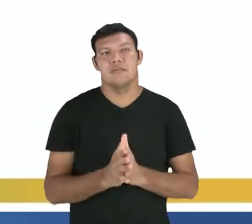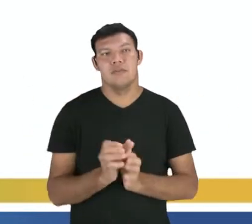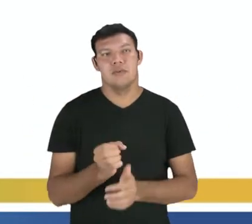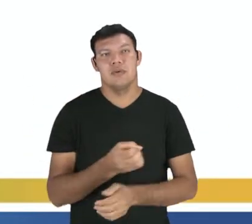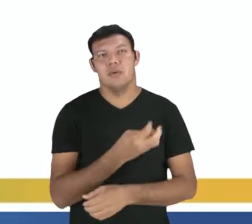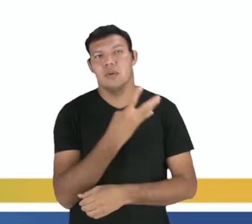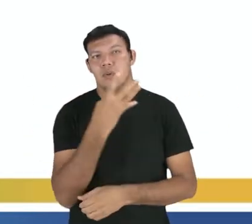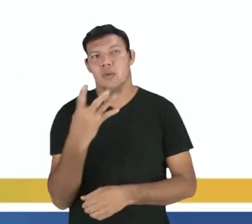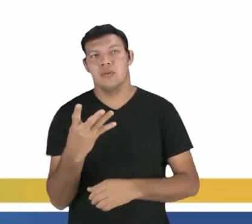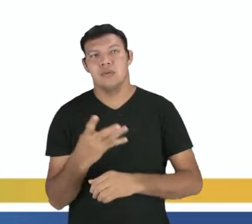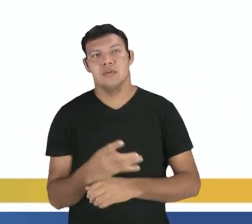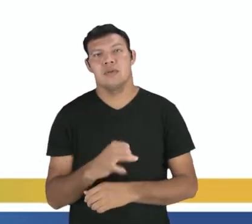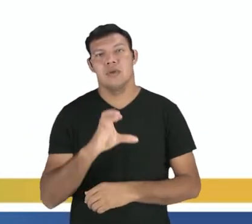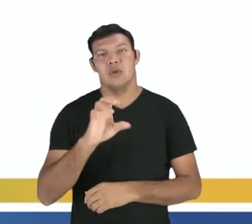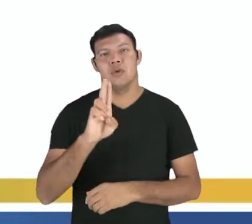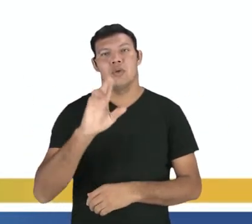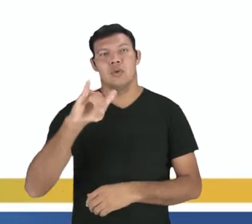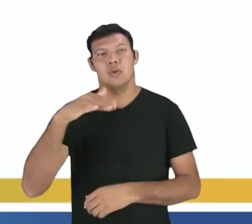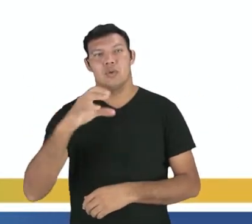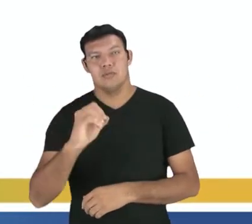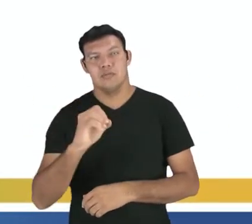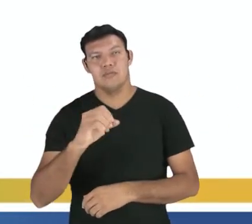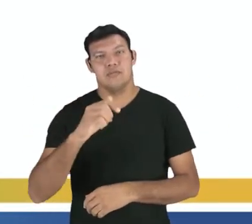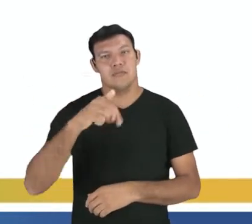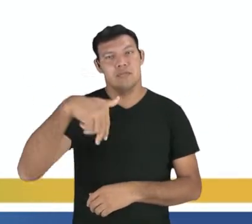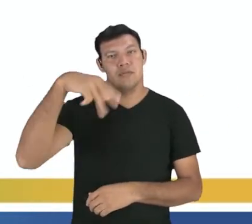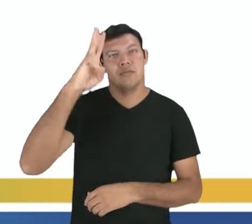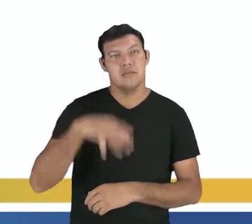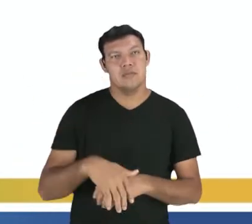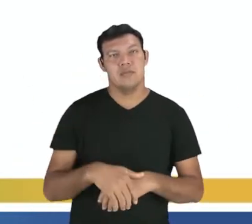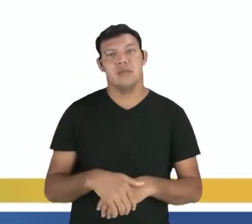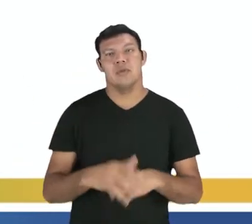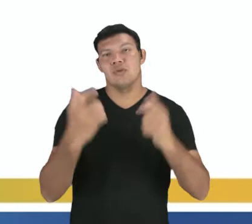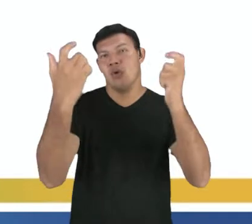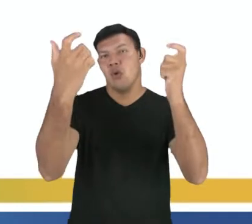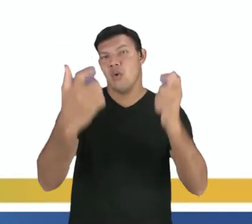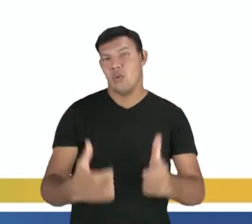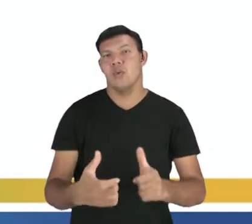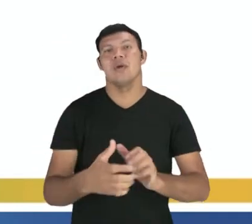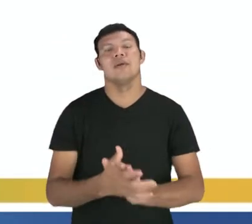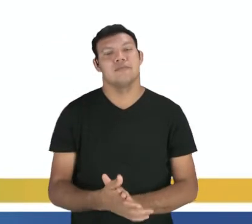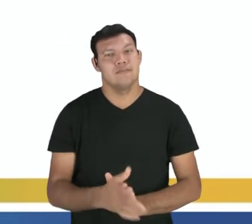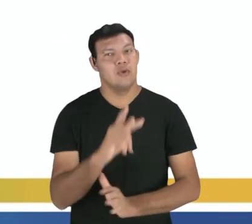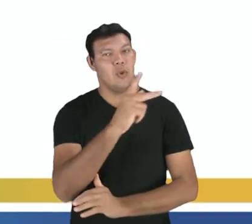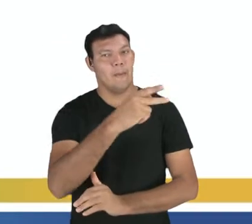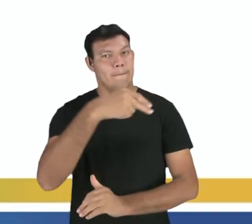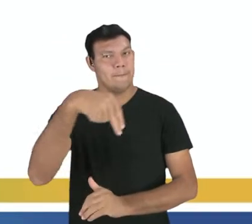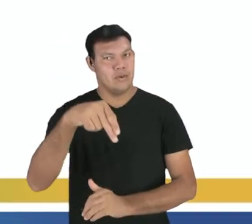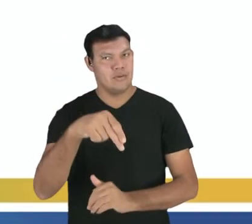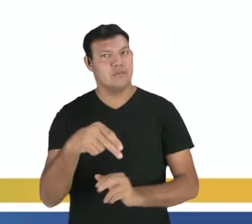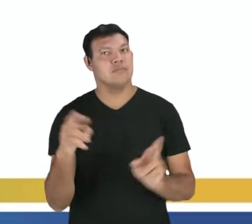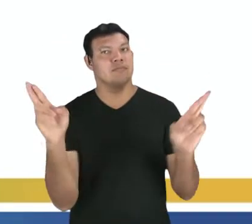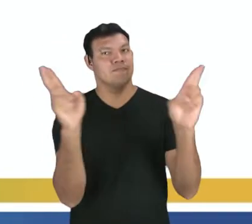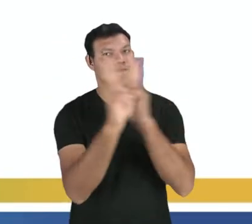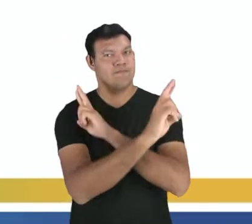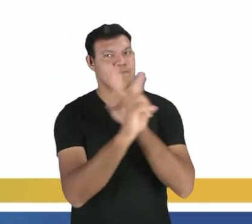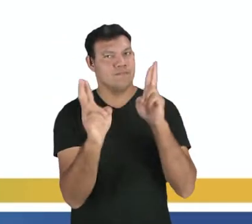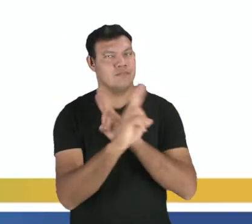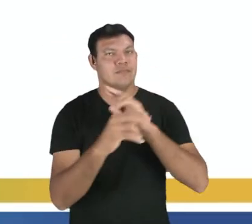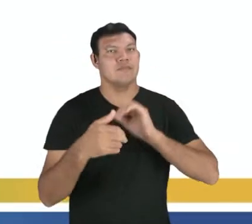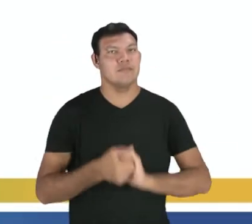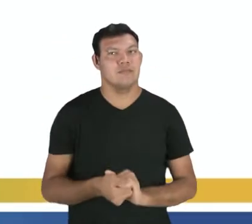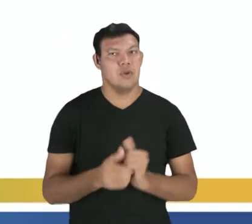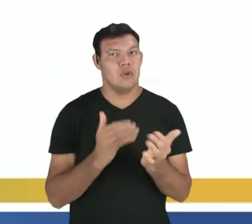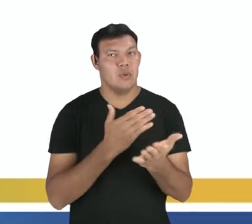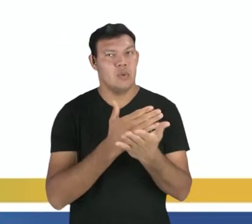quais, cujo, quem, onde, né? Como pronomes relativos. Vamos lá, gente. Para a gente